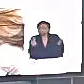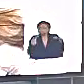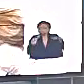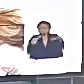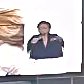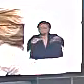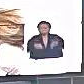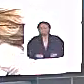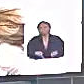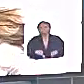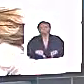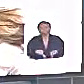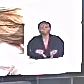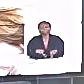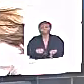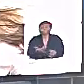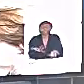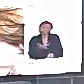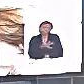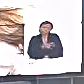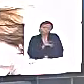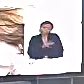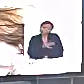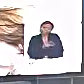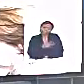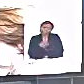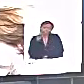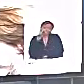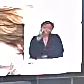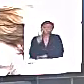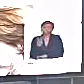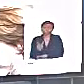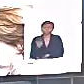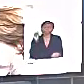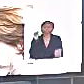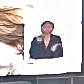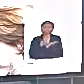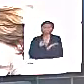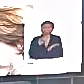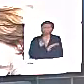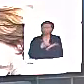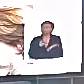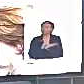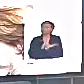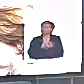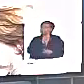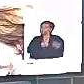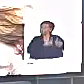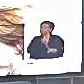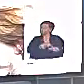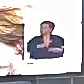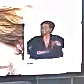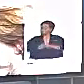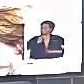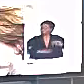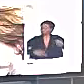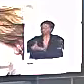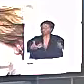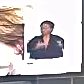desuso É uma pena quando a gente vê que falta gente competente também nos